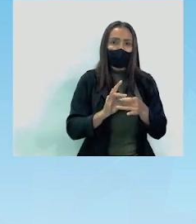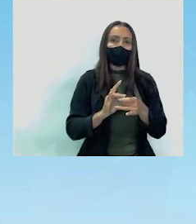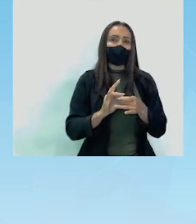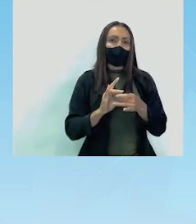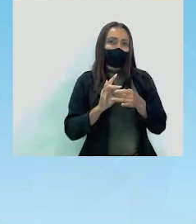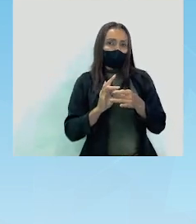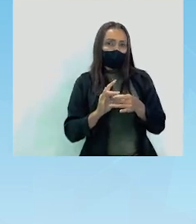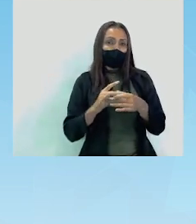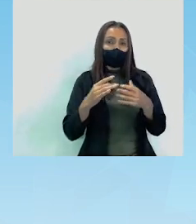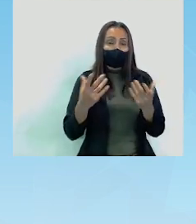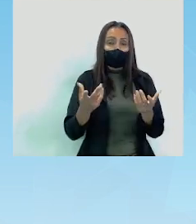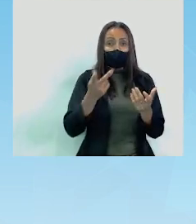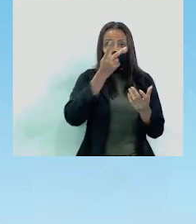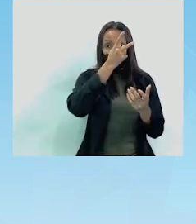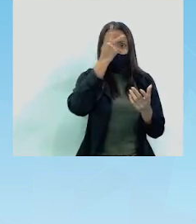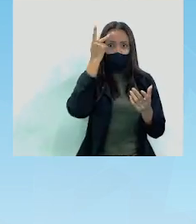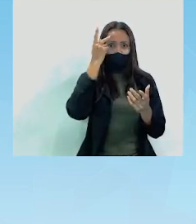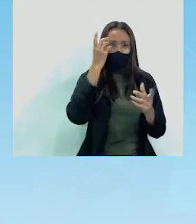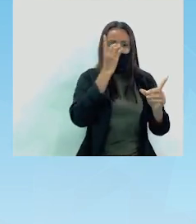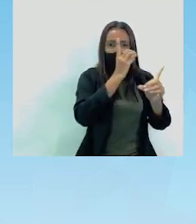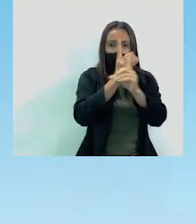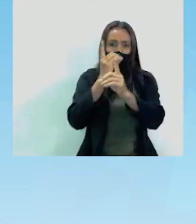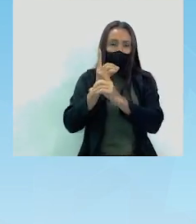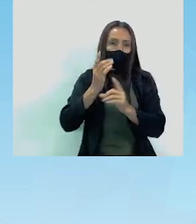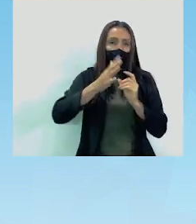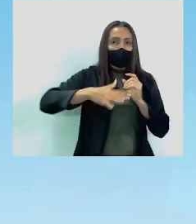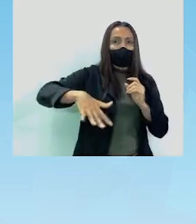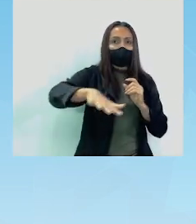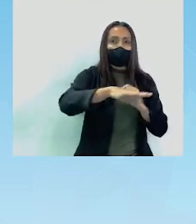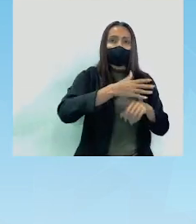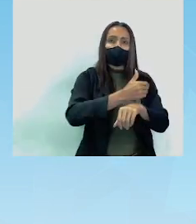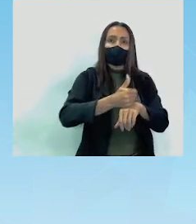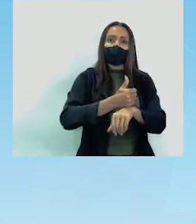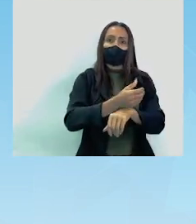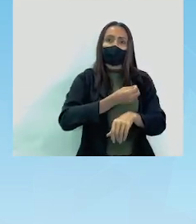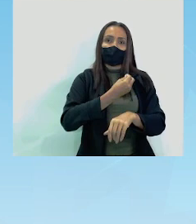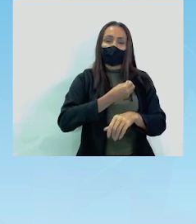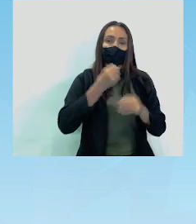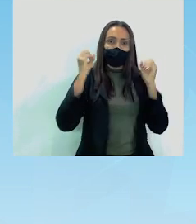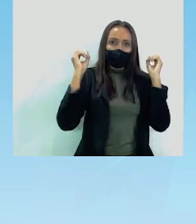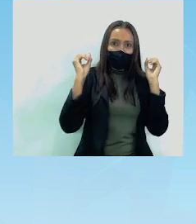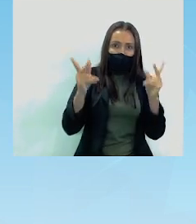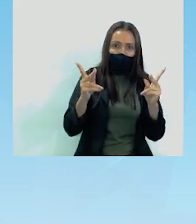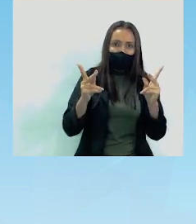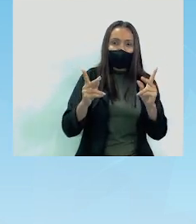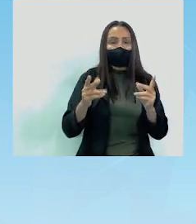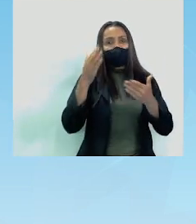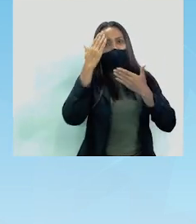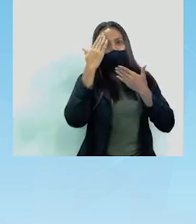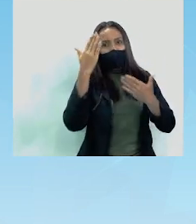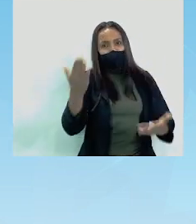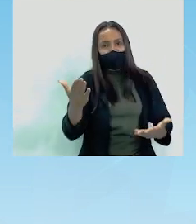homem encontre esse ambiente de mais qualidade para a sua vida, ok?